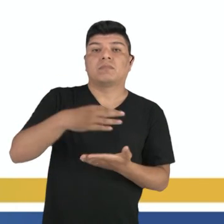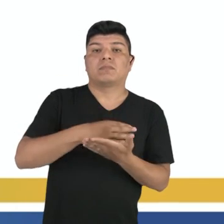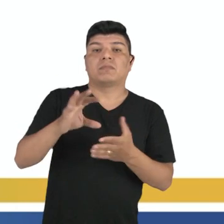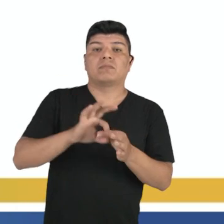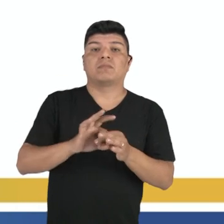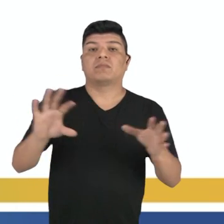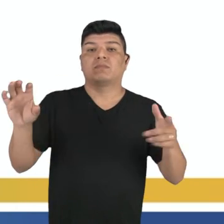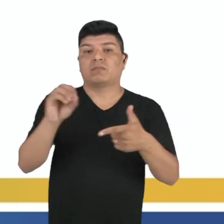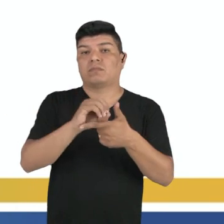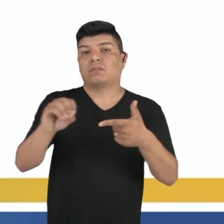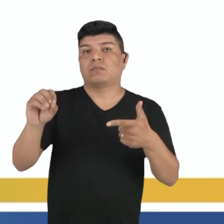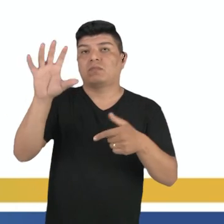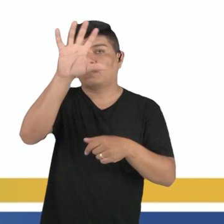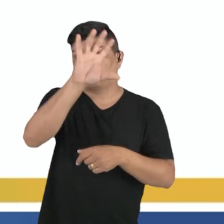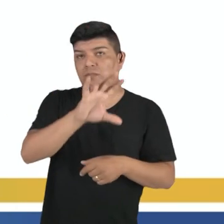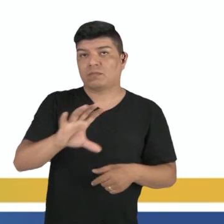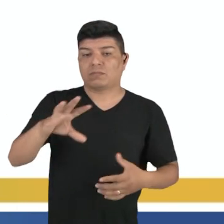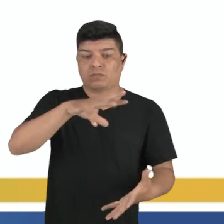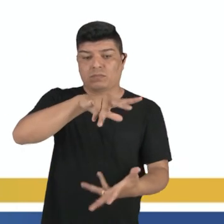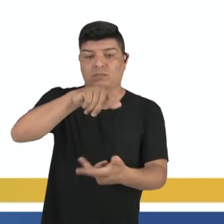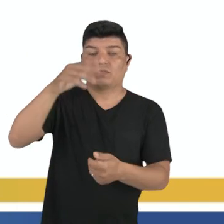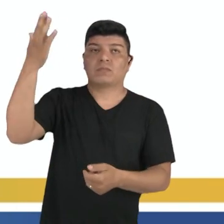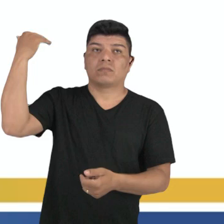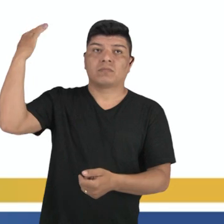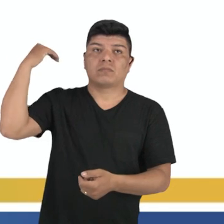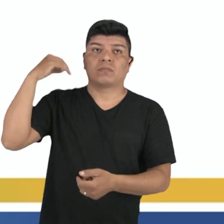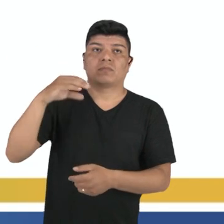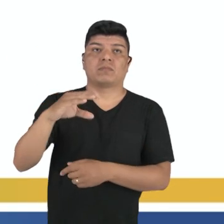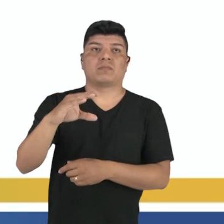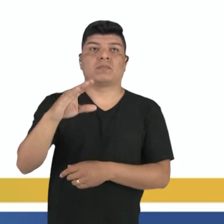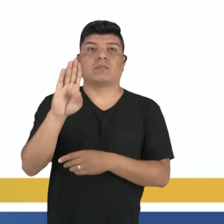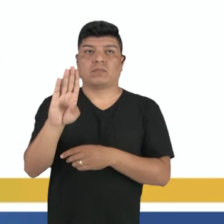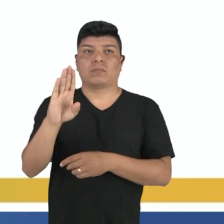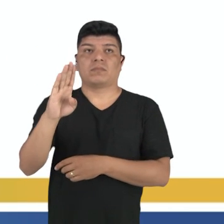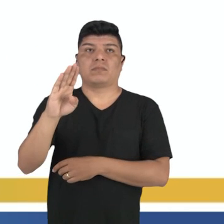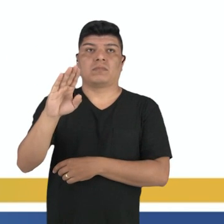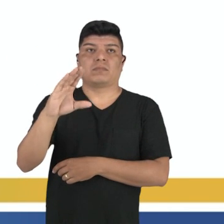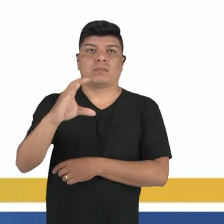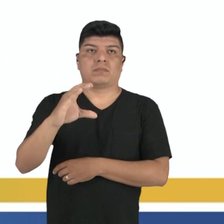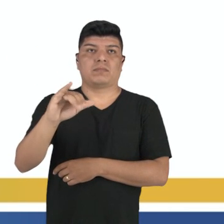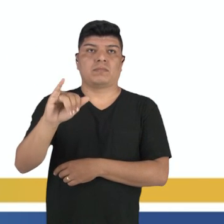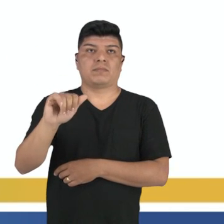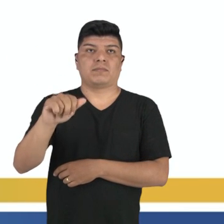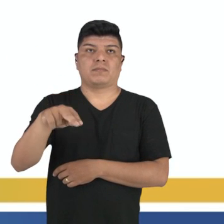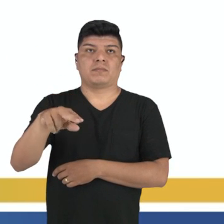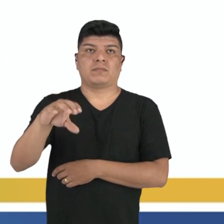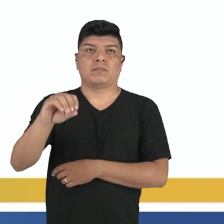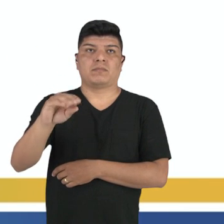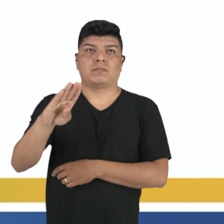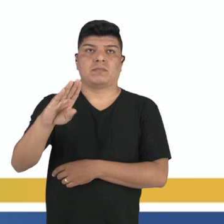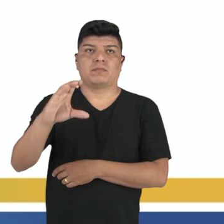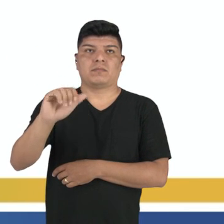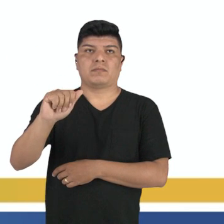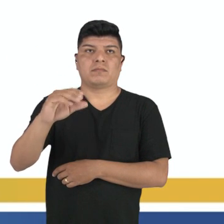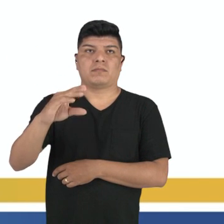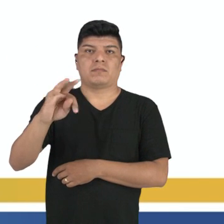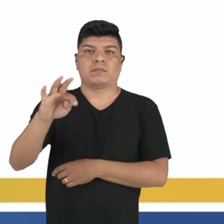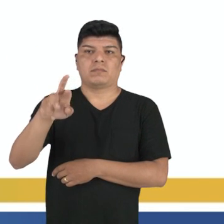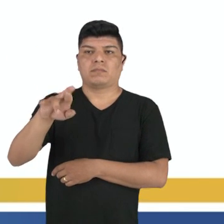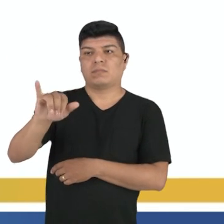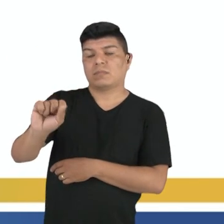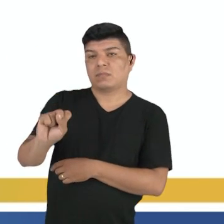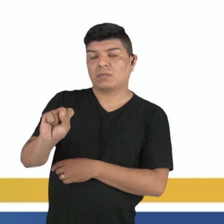começou a liberar os oxigênios na nossa terra primitiva foram as cianobactérias é que são bactérias são